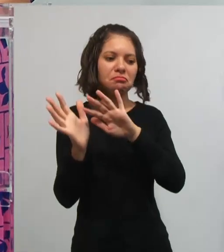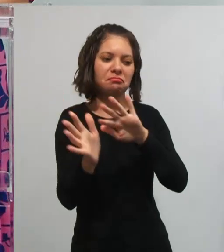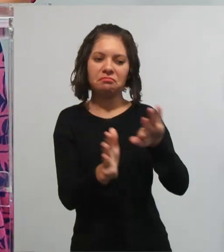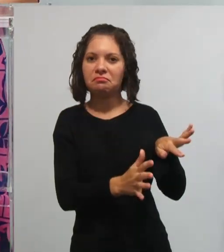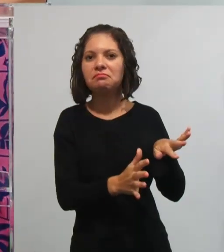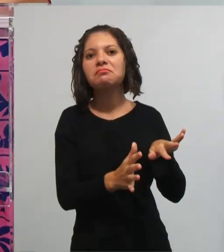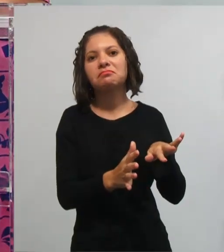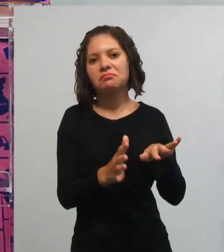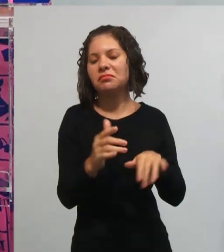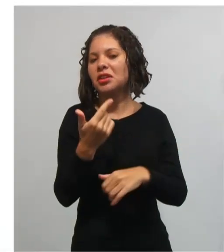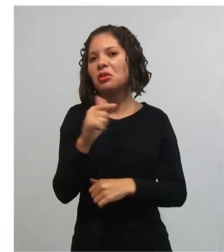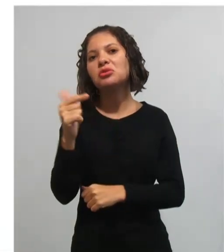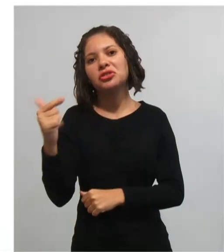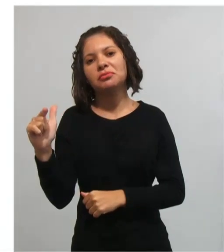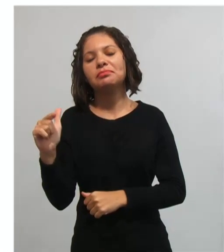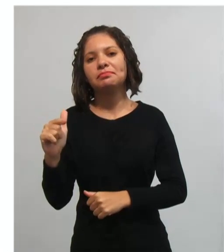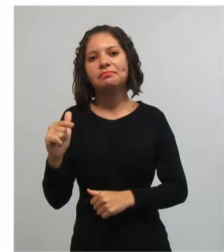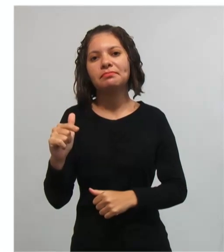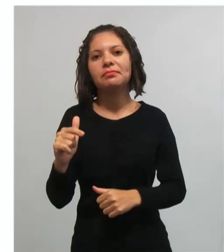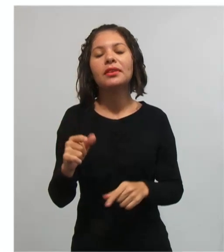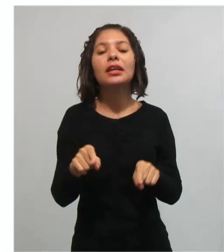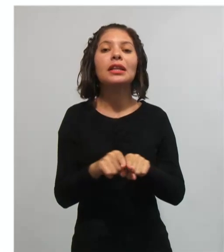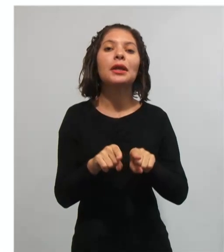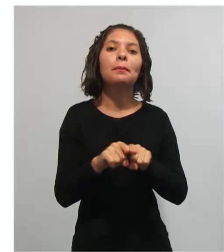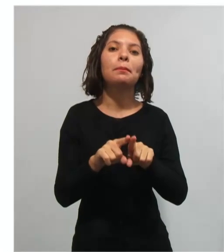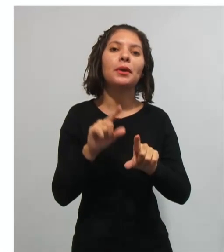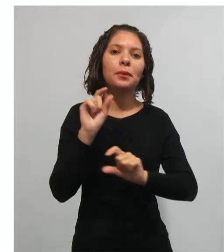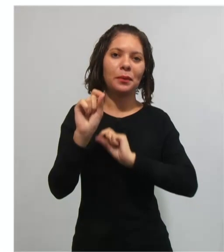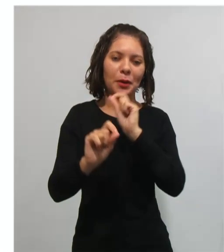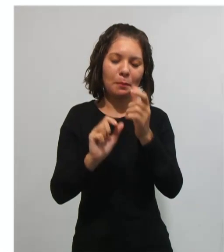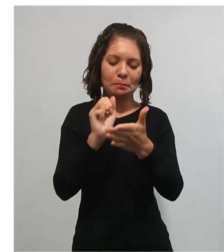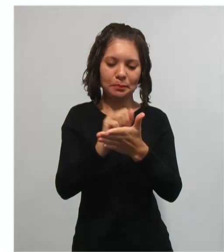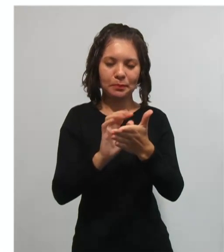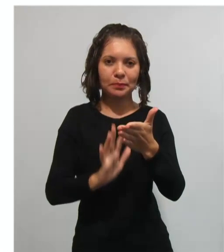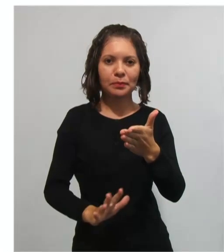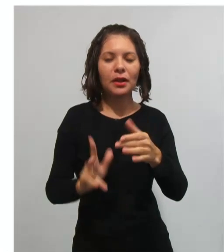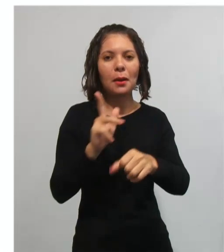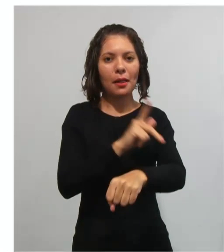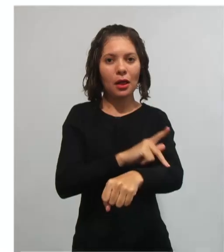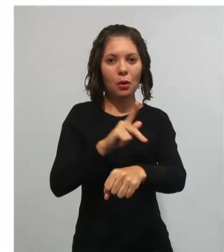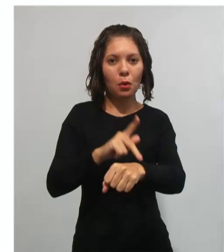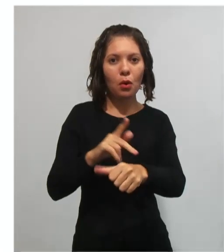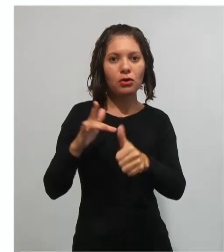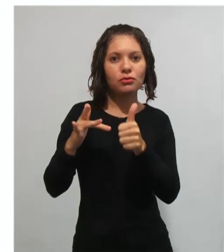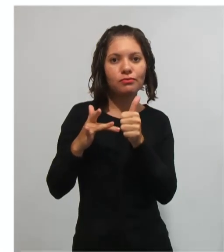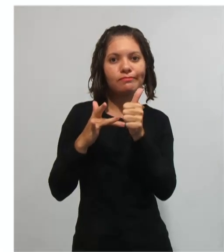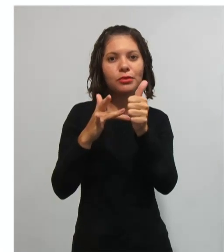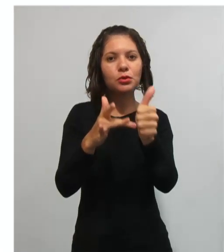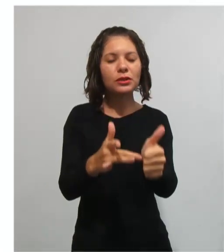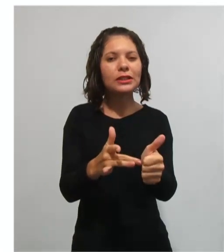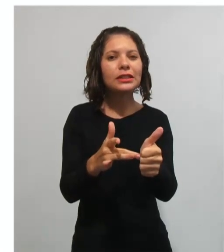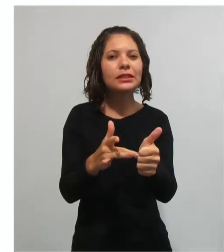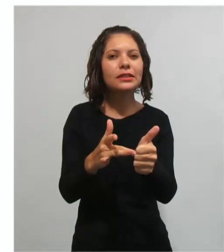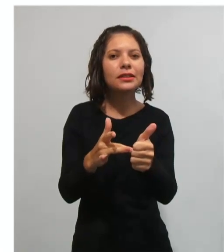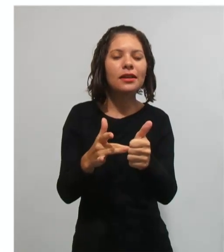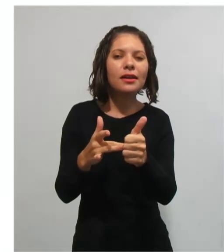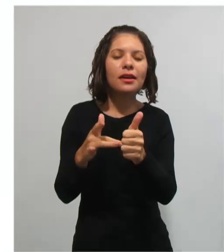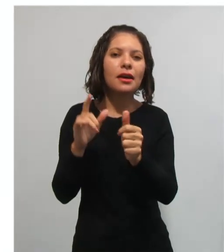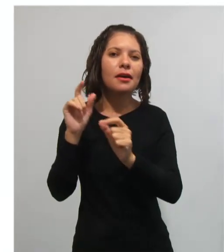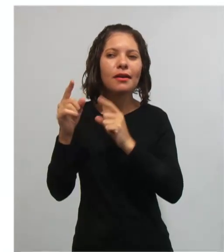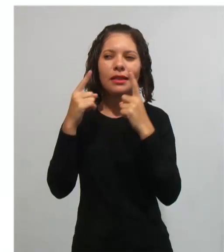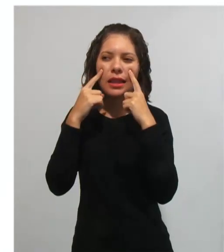Ratio Studiorum, ele funcionou, utilizou-se por muito tempo em toda a Europa e tem